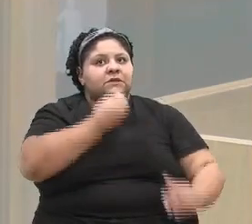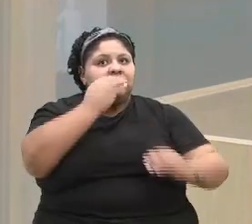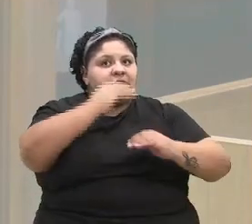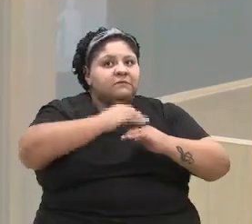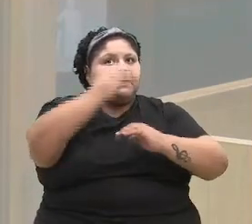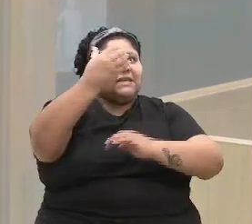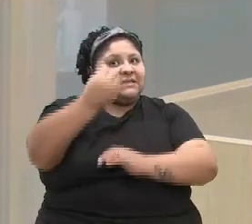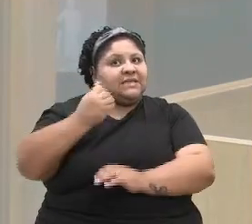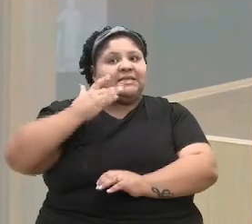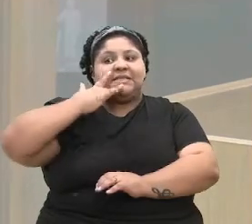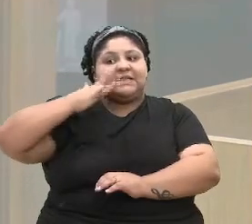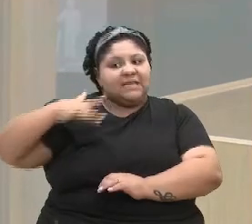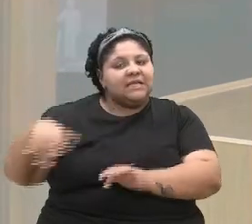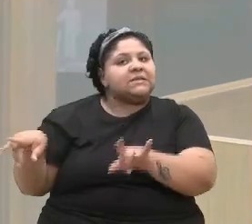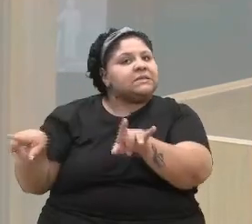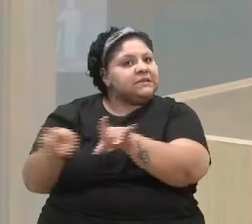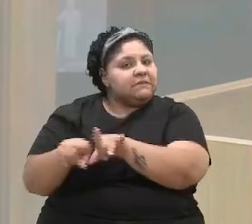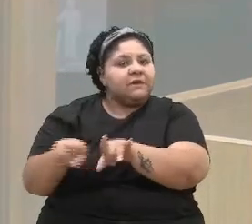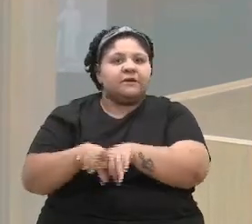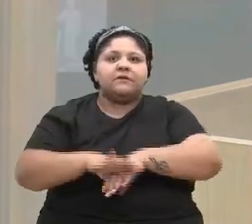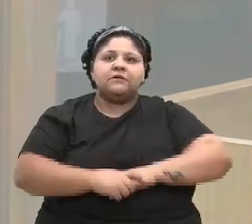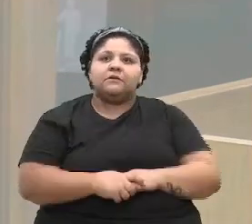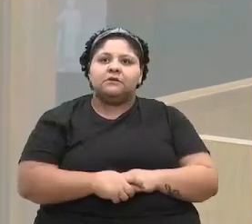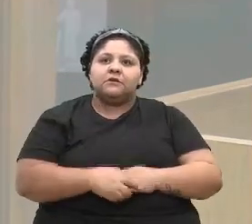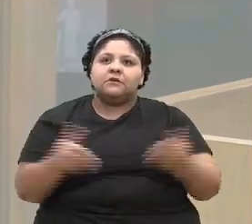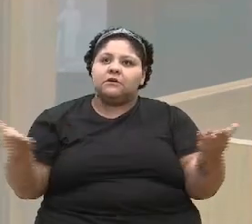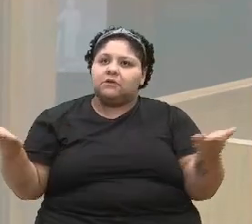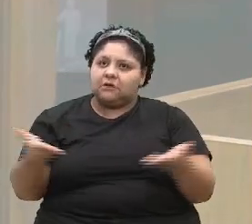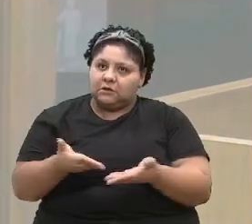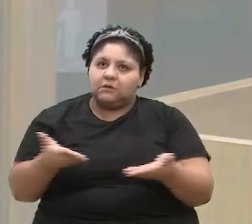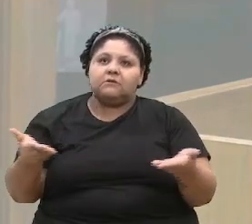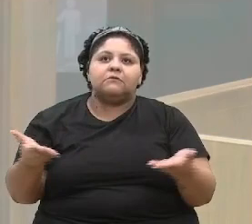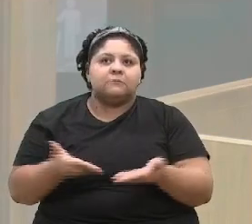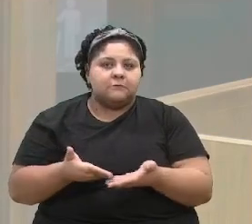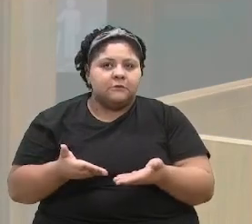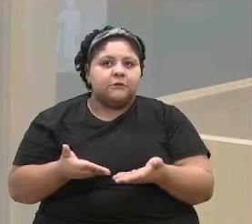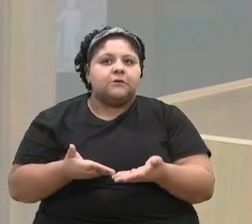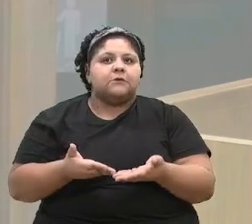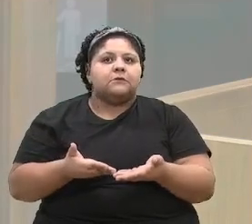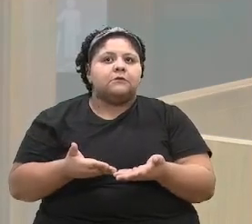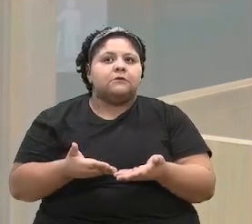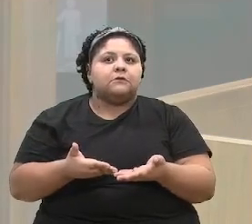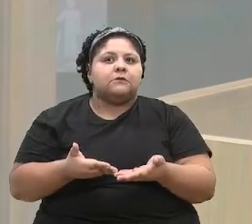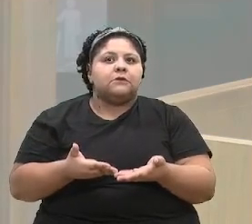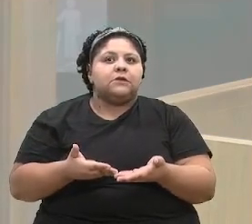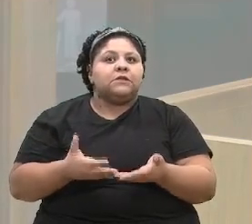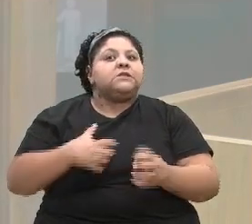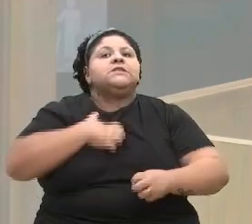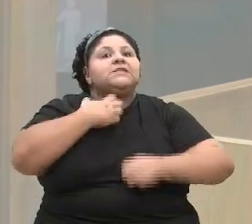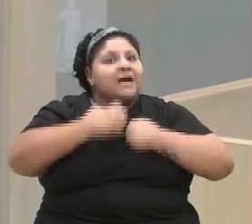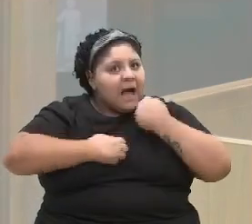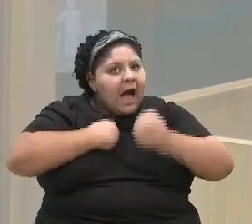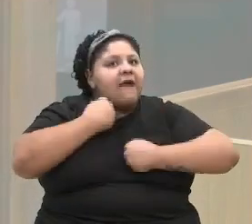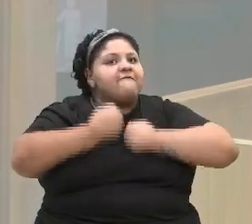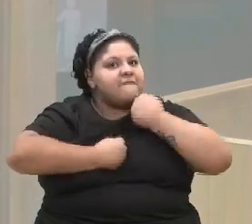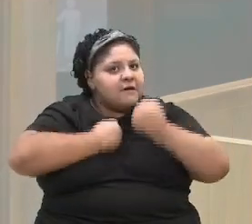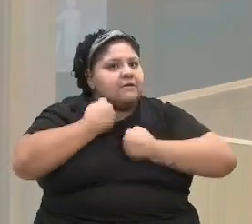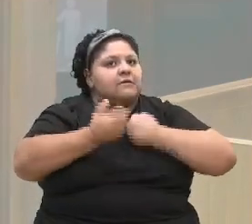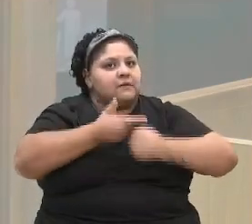crianças que recebem esse medicamento. E agora, realmente, o meu tom de voz muda, porque é com muita raiva que eu falo isso para